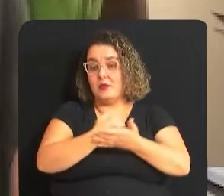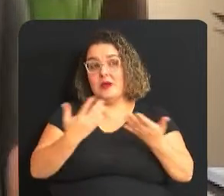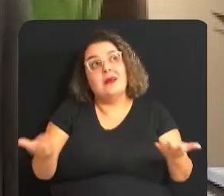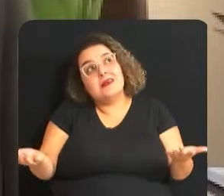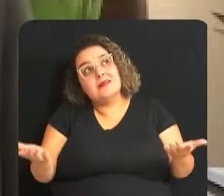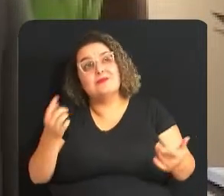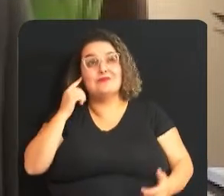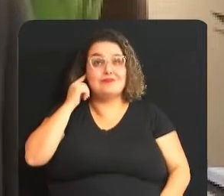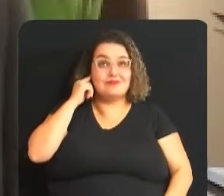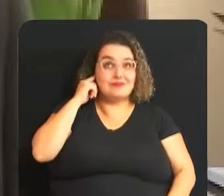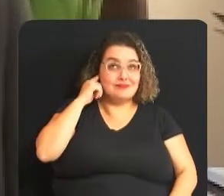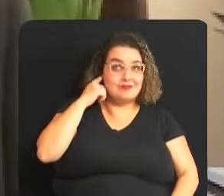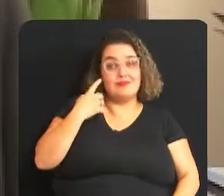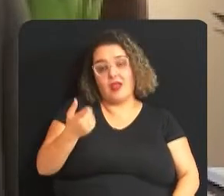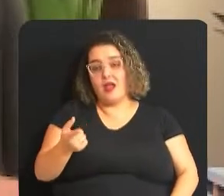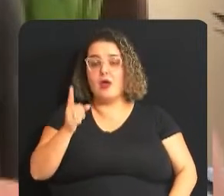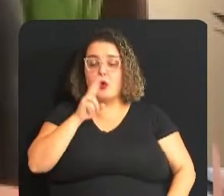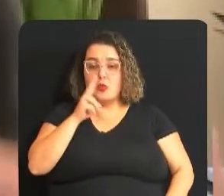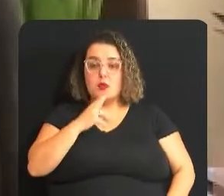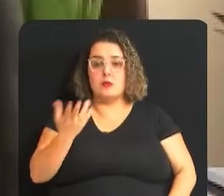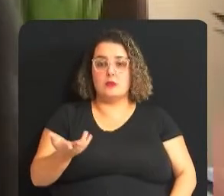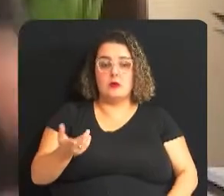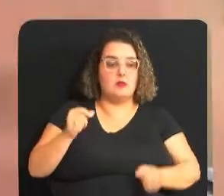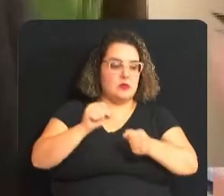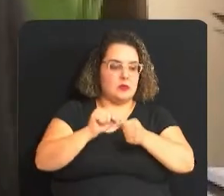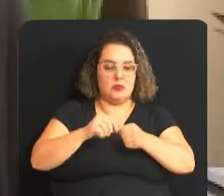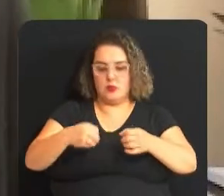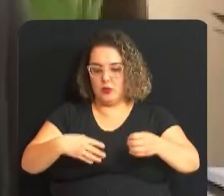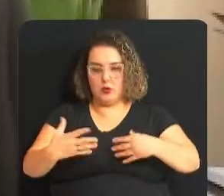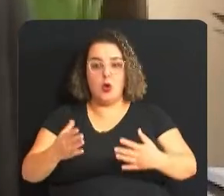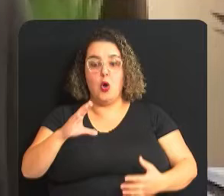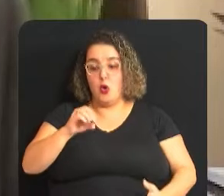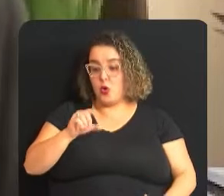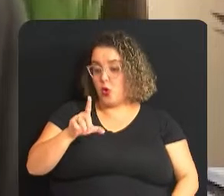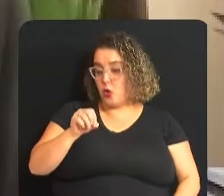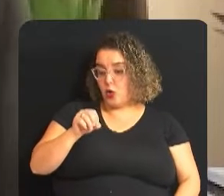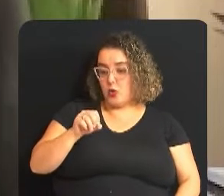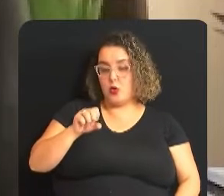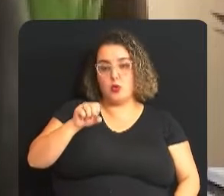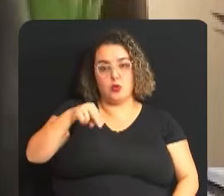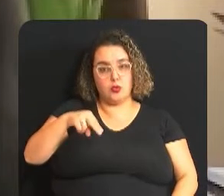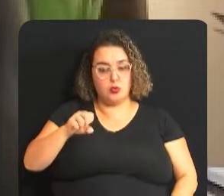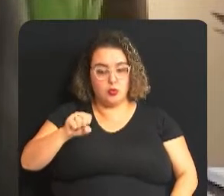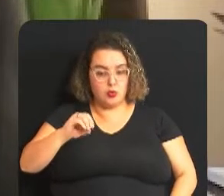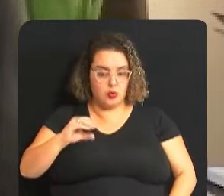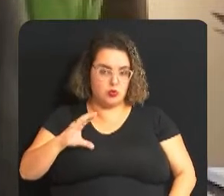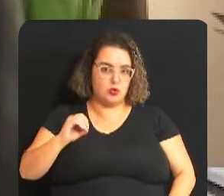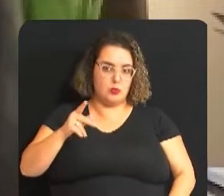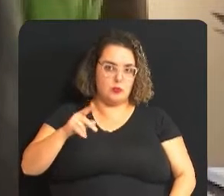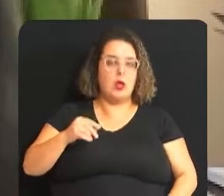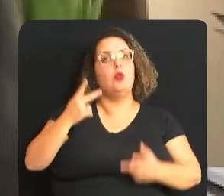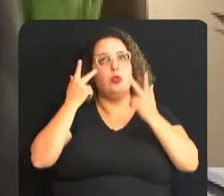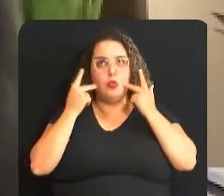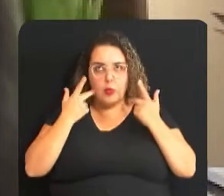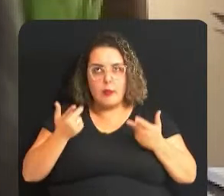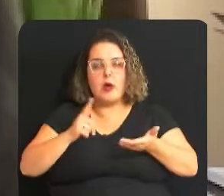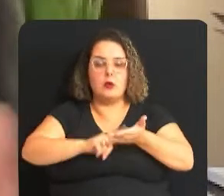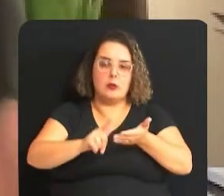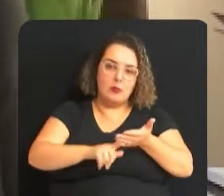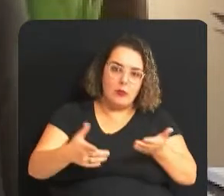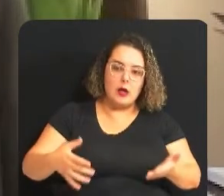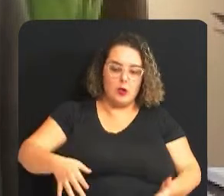situação emergencial. Vai ter que fazer um exame, uma colonoscopia, vai ter que tomar laxante para limpar o intestino. É